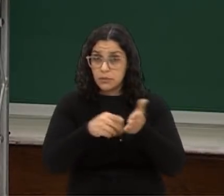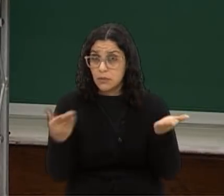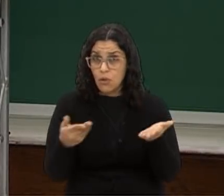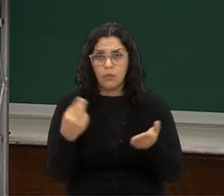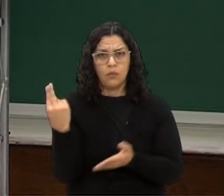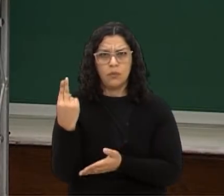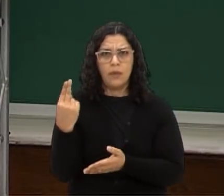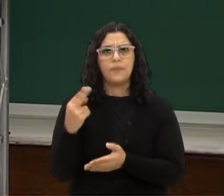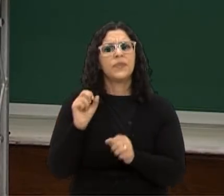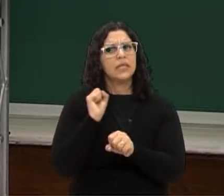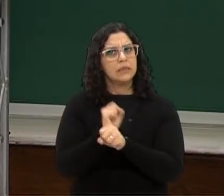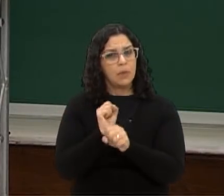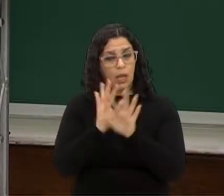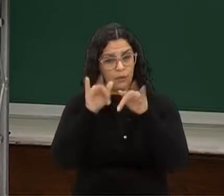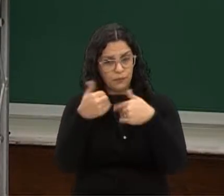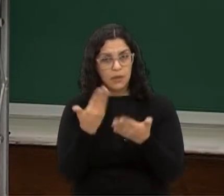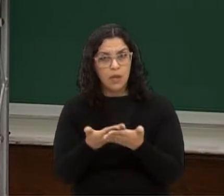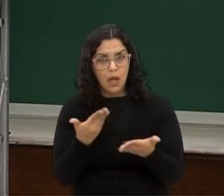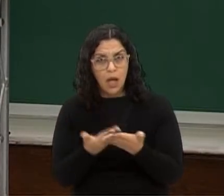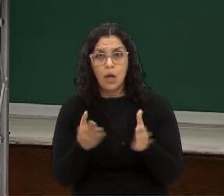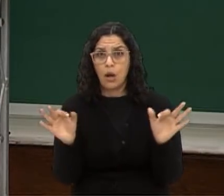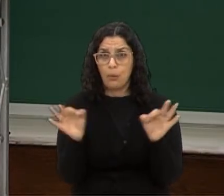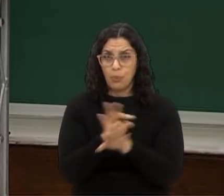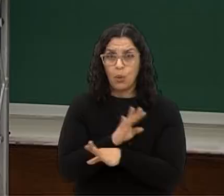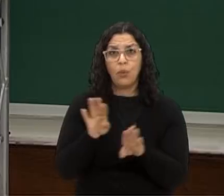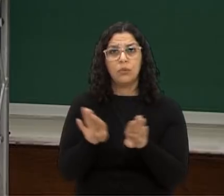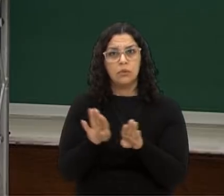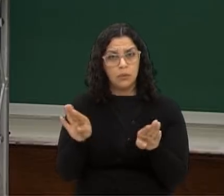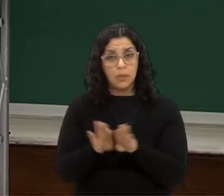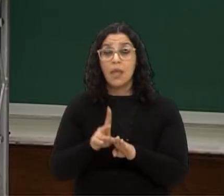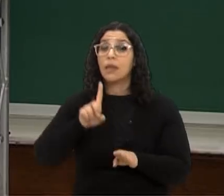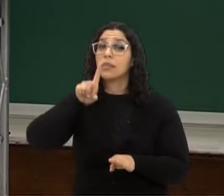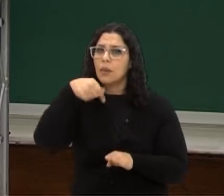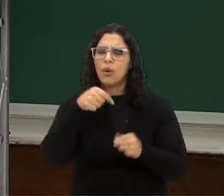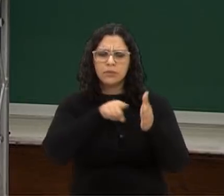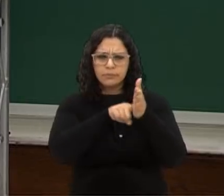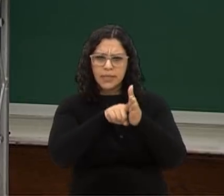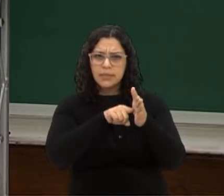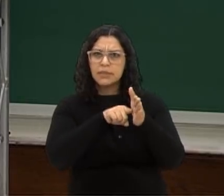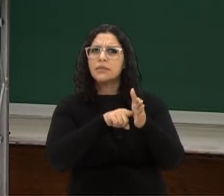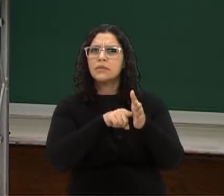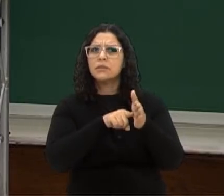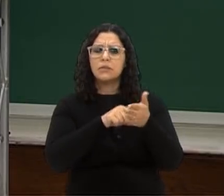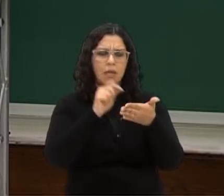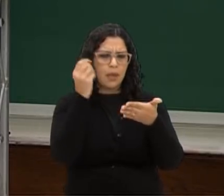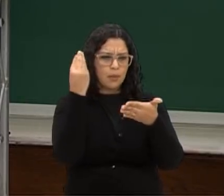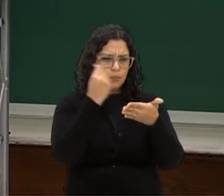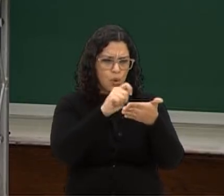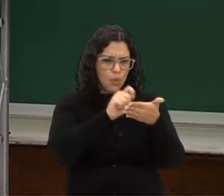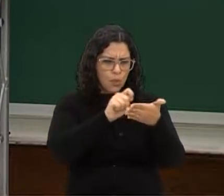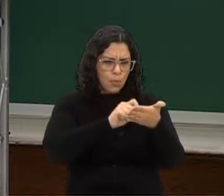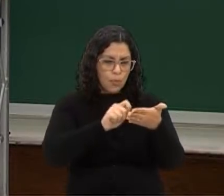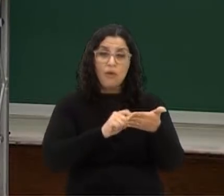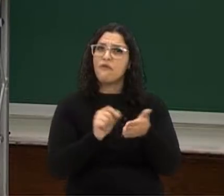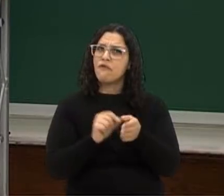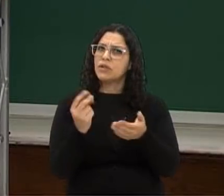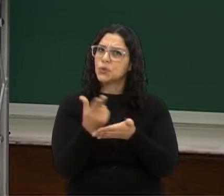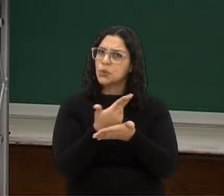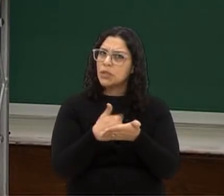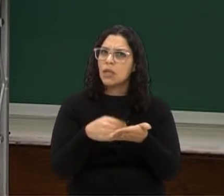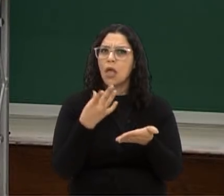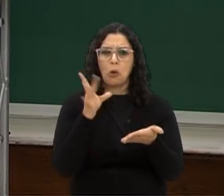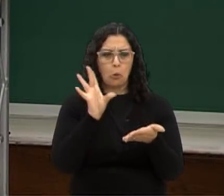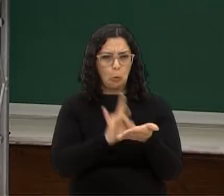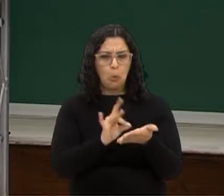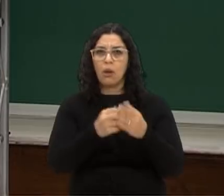agora, espera o final da aula, espera o final das aulas do dia. Faça uma pesquisa bem legal e deixa no seu caderno, faça um desenho, coloque